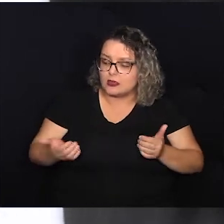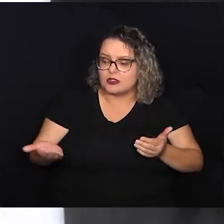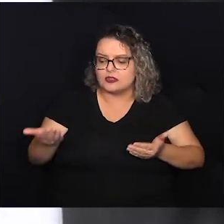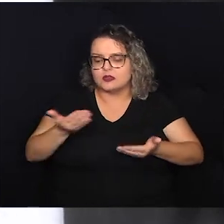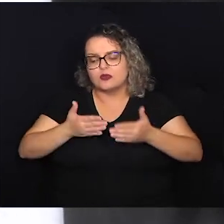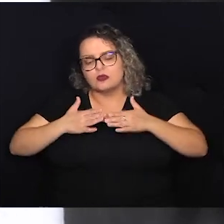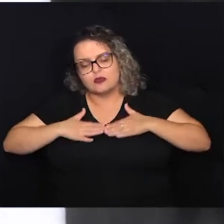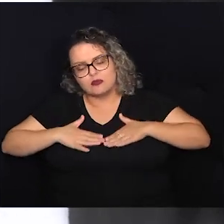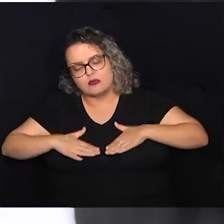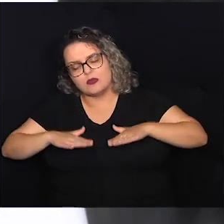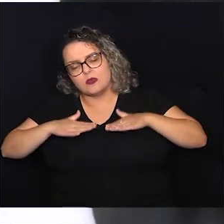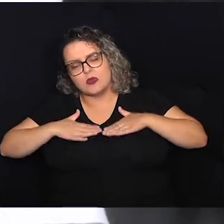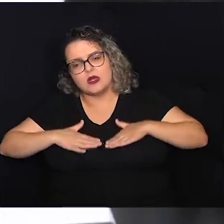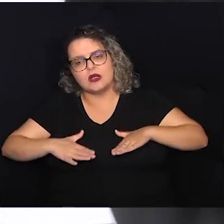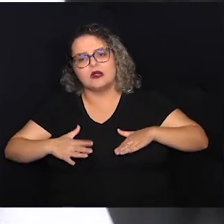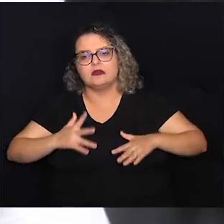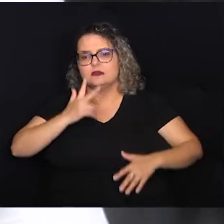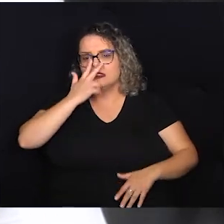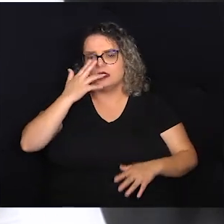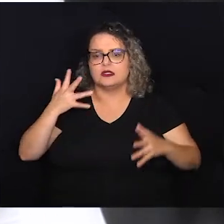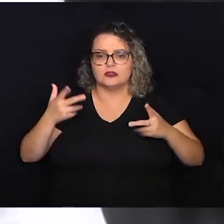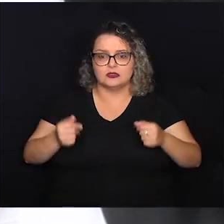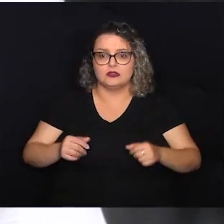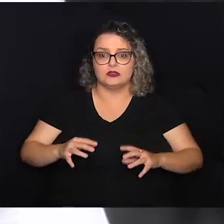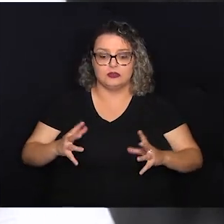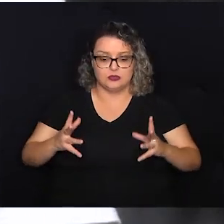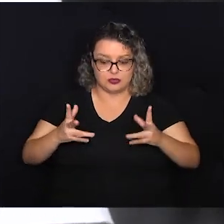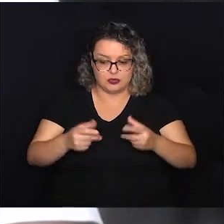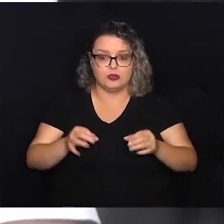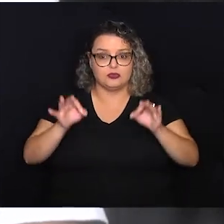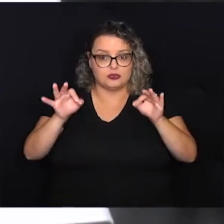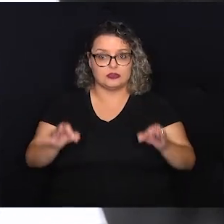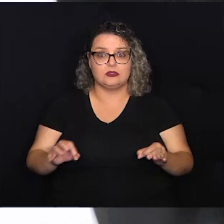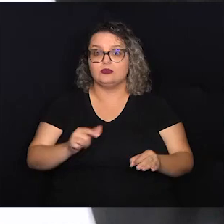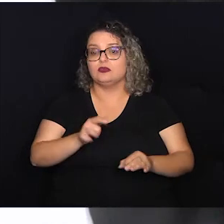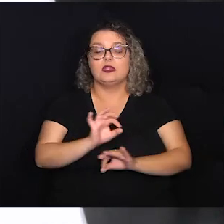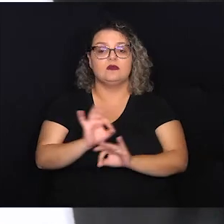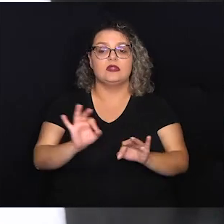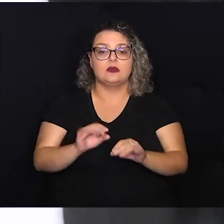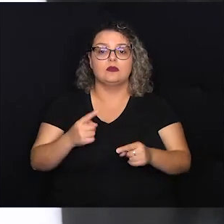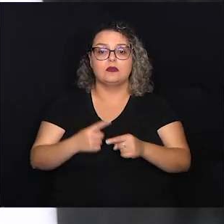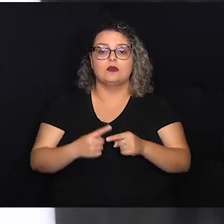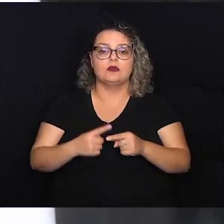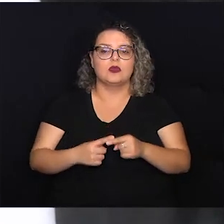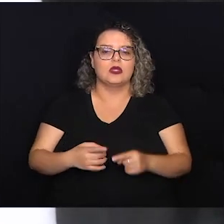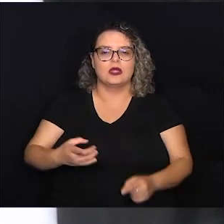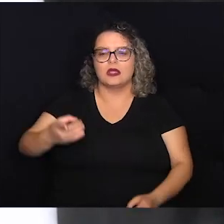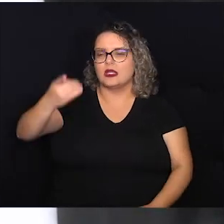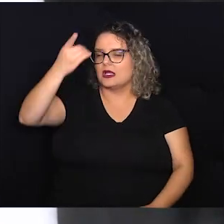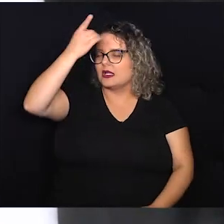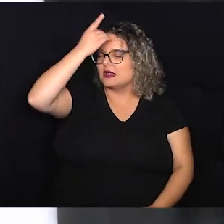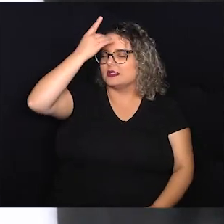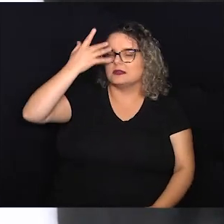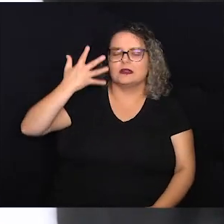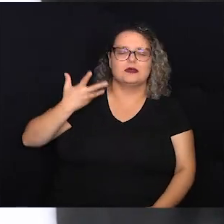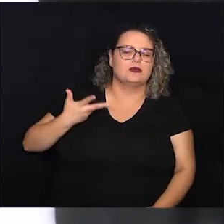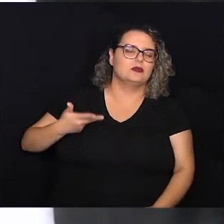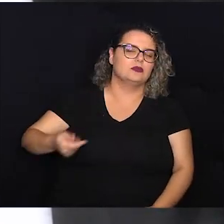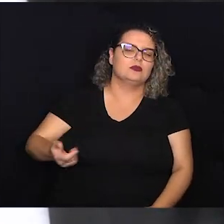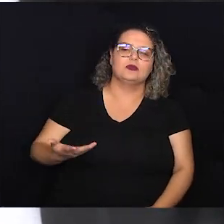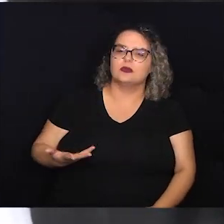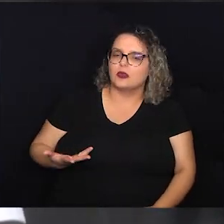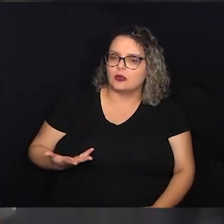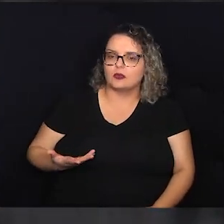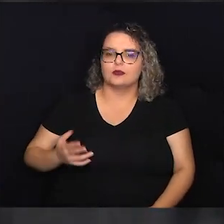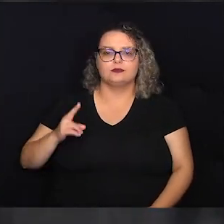mundo, quando você vê, parece que todo mundo está certo, que não houve nada, porque ele tem um dom de Deus, e o que esse